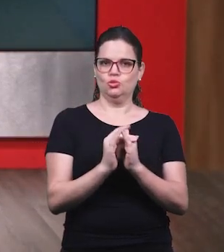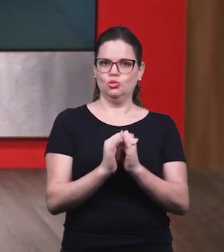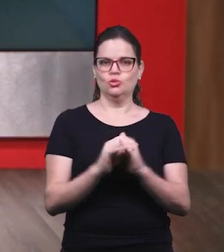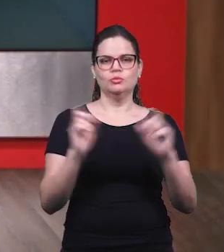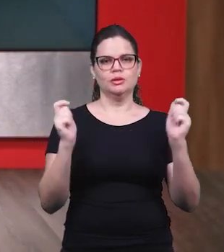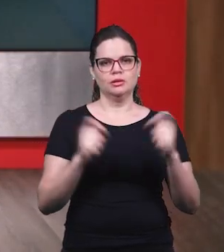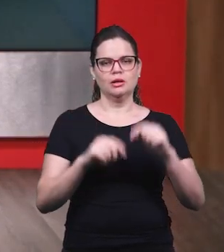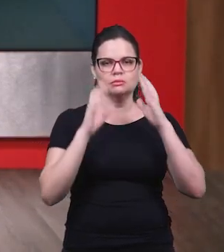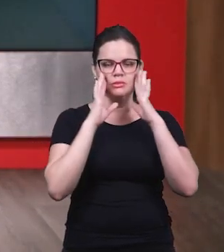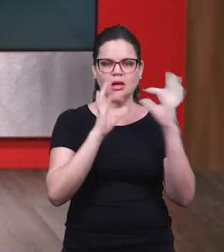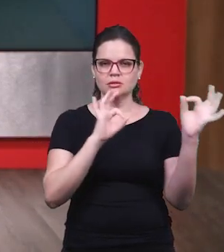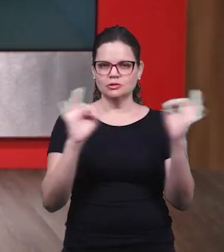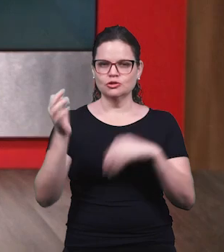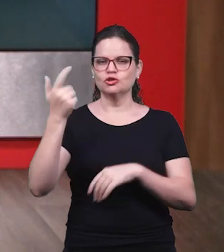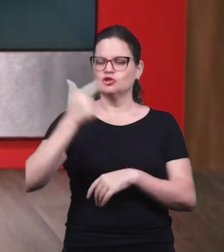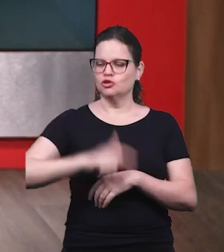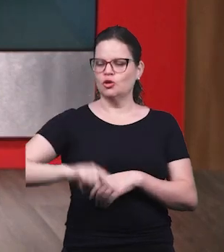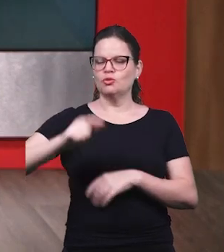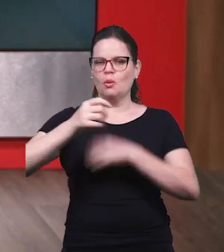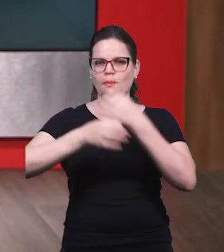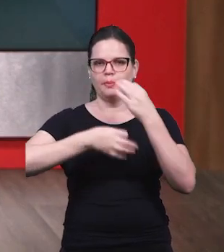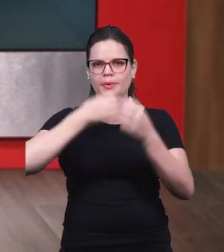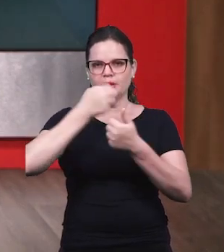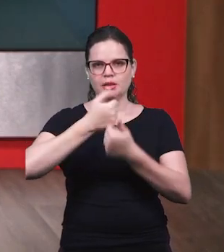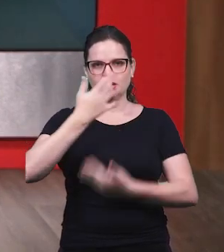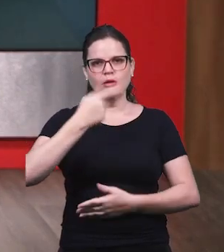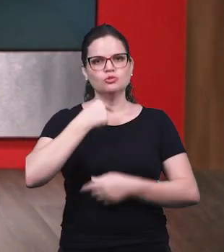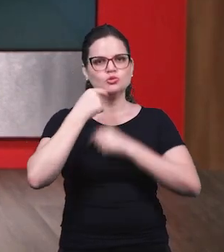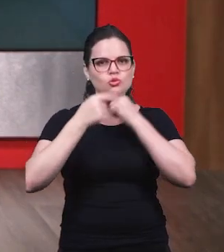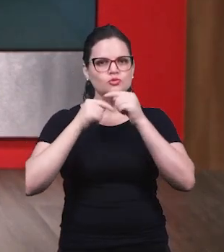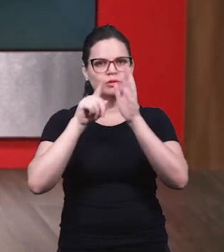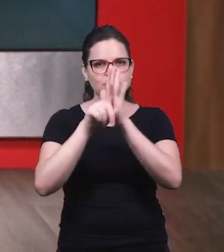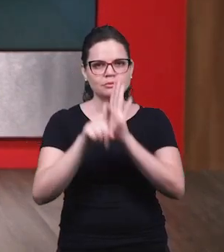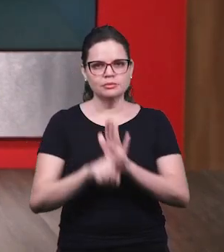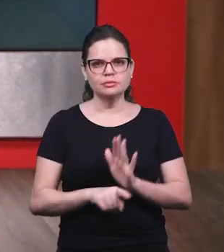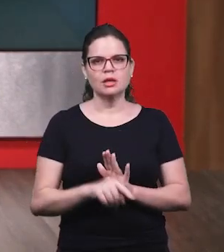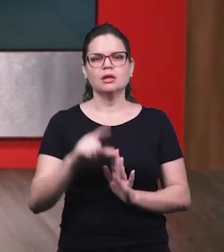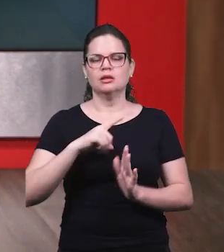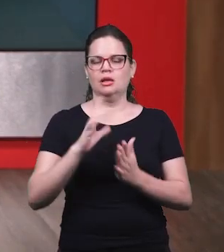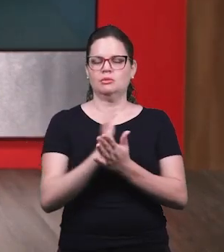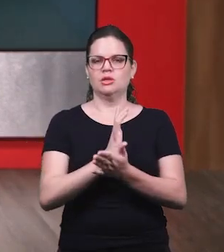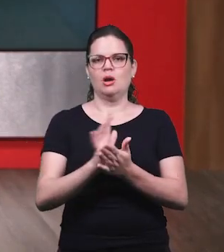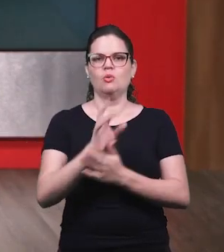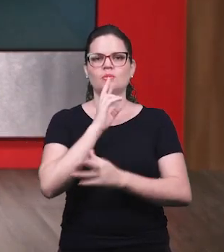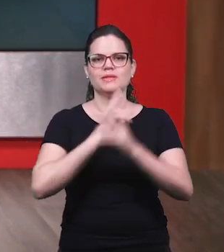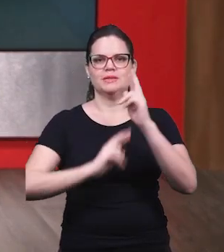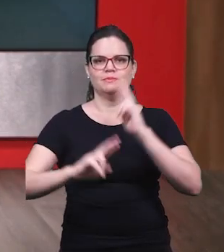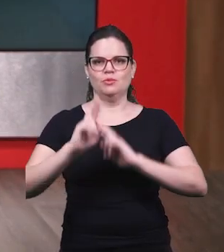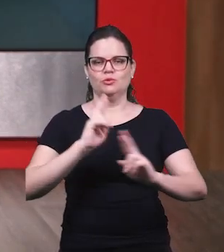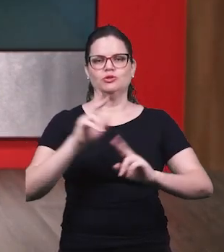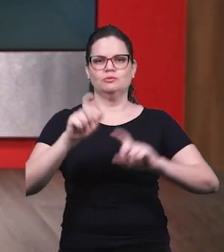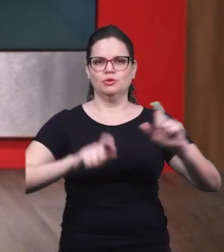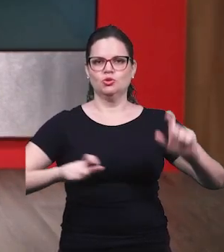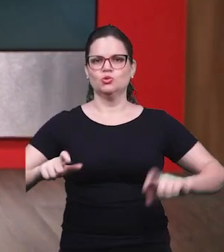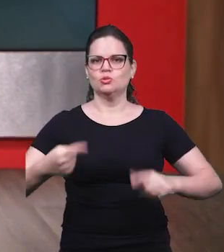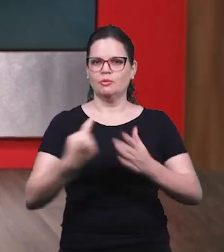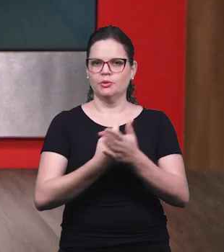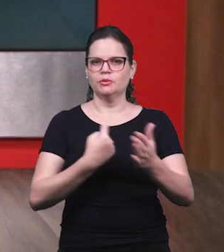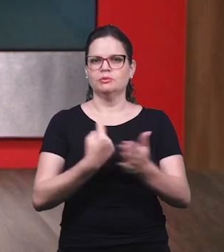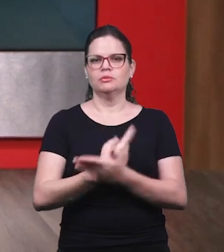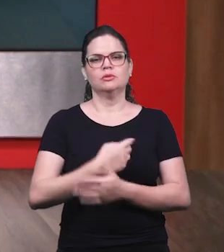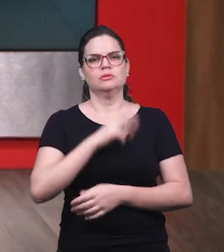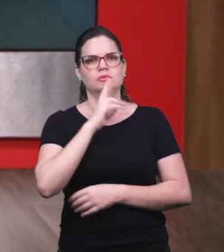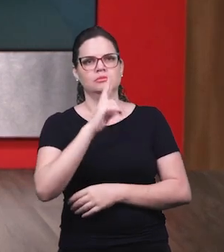ver, rever, fazer seu comentário, a sua pergunta. Temos respondido perguntas de algumas pessoas que querem